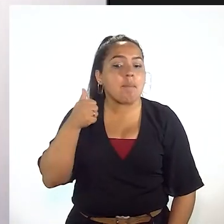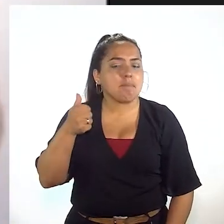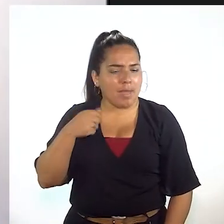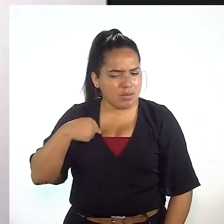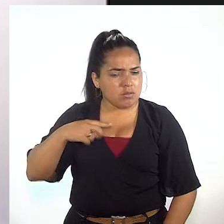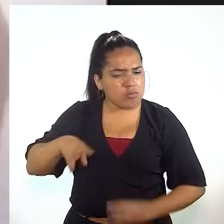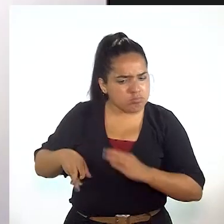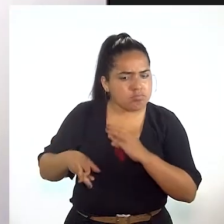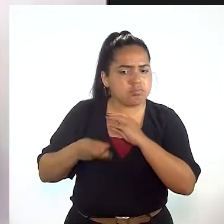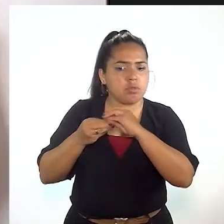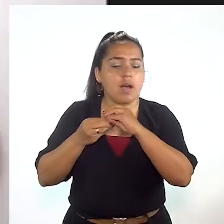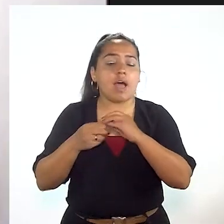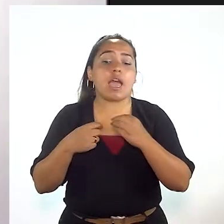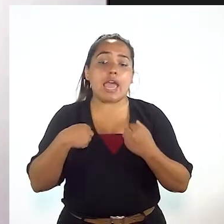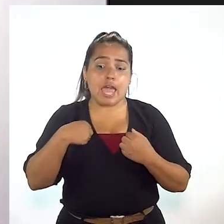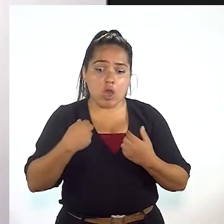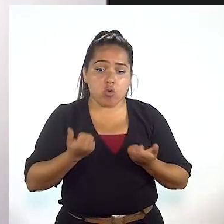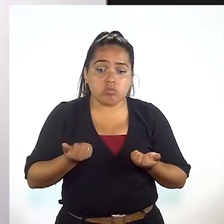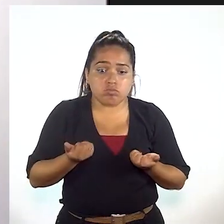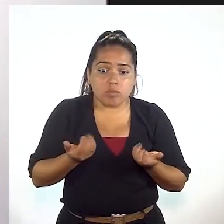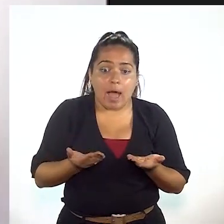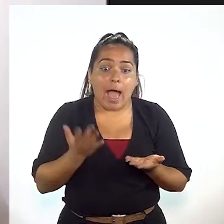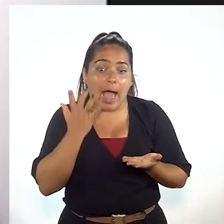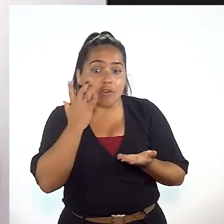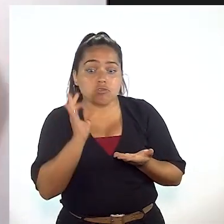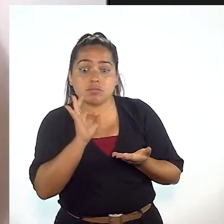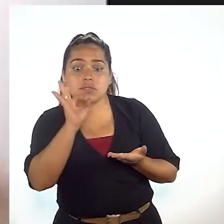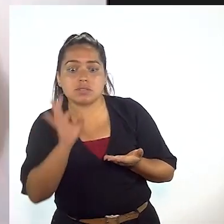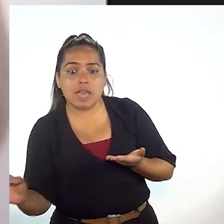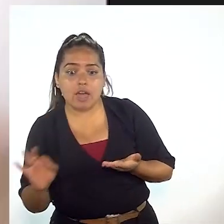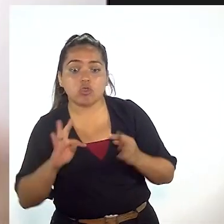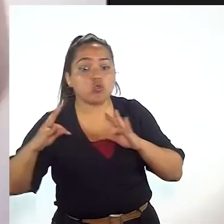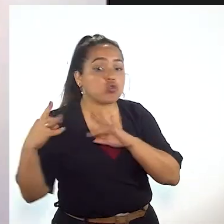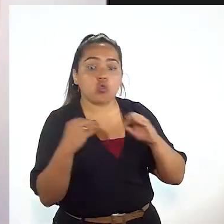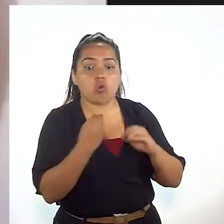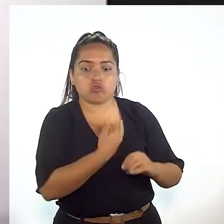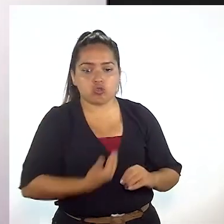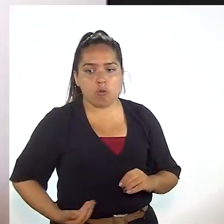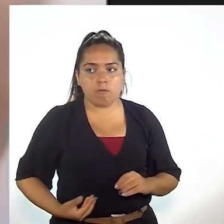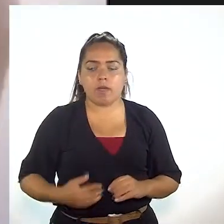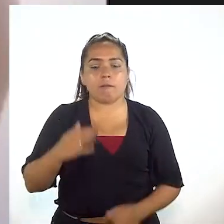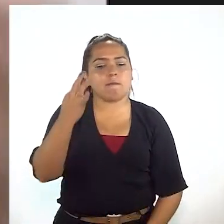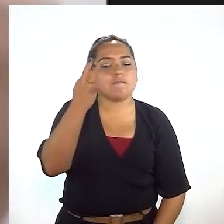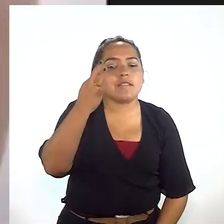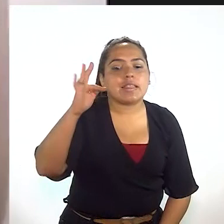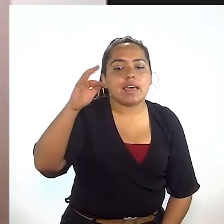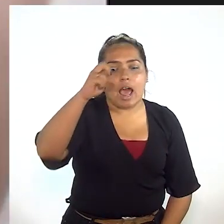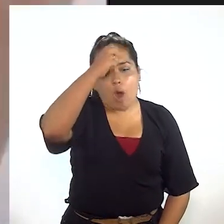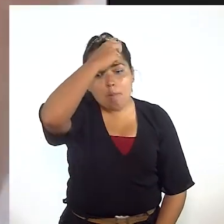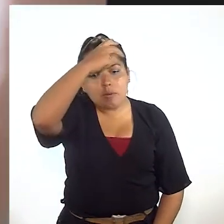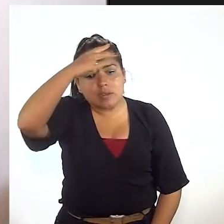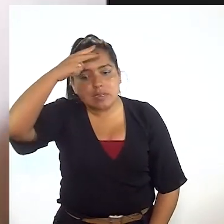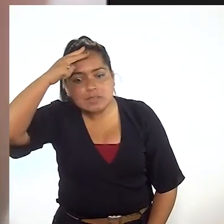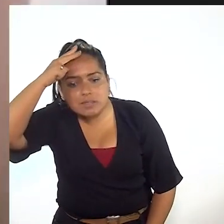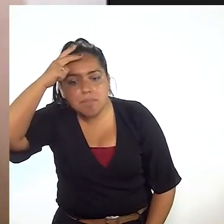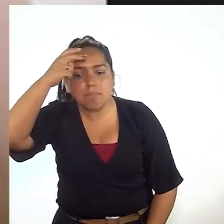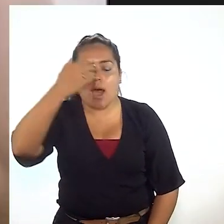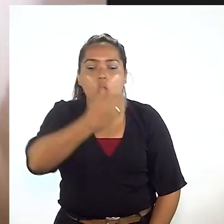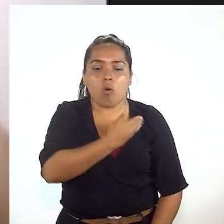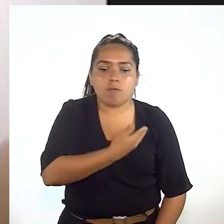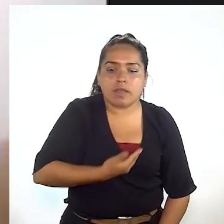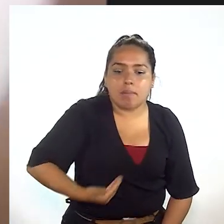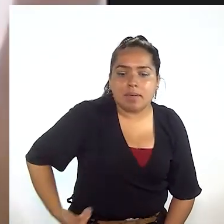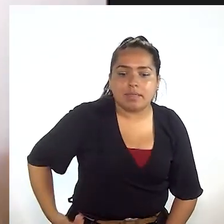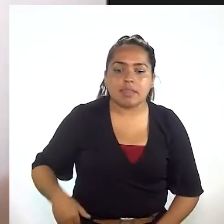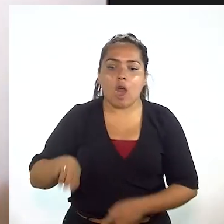que a Joana disse, mas eu condenso em falando que eu sou a favor de políticas públicas eficazes. O governo, todos os governos, aí eu não falo só